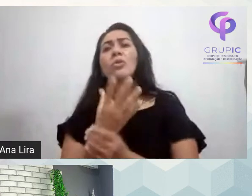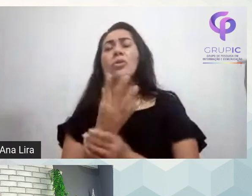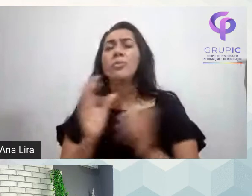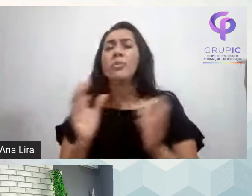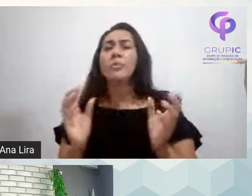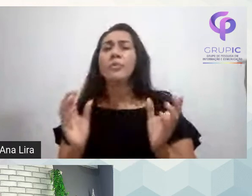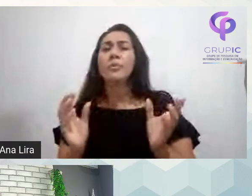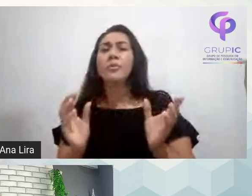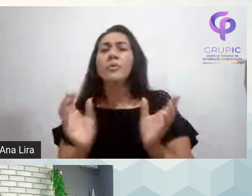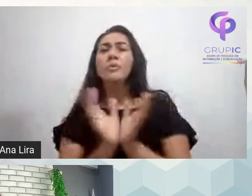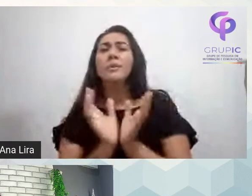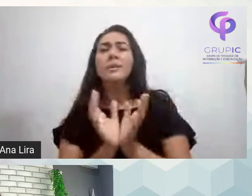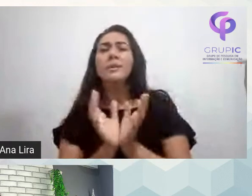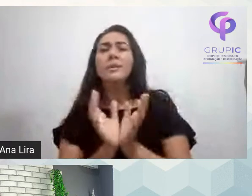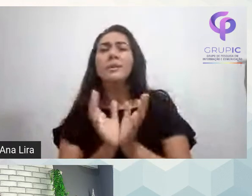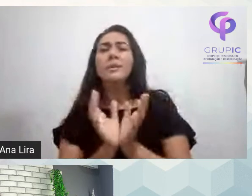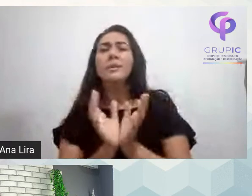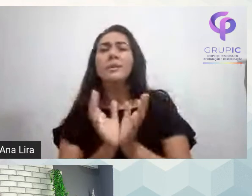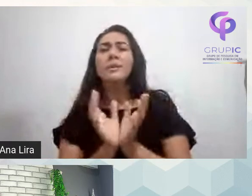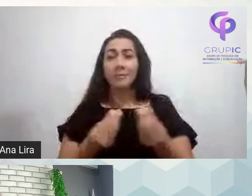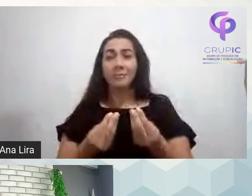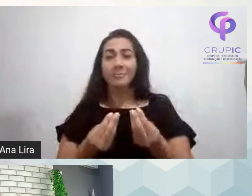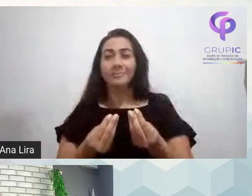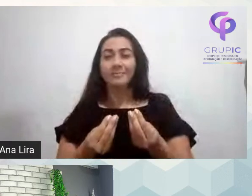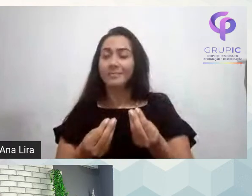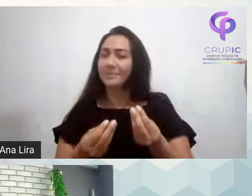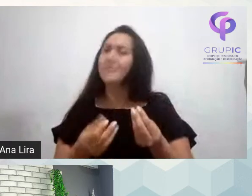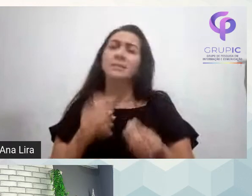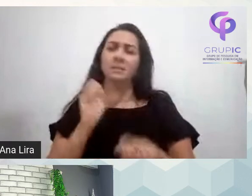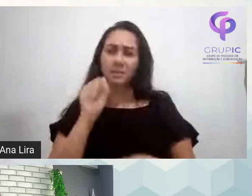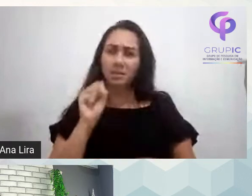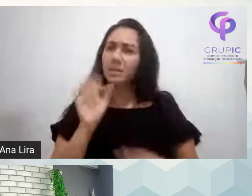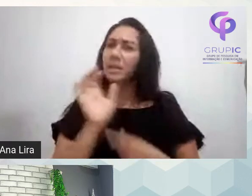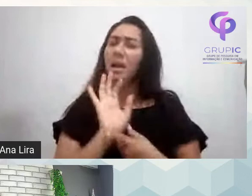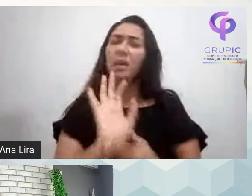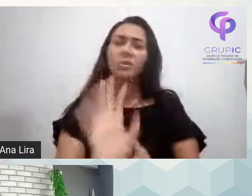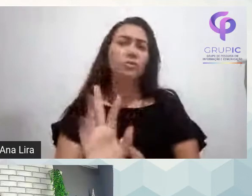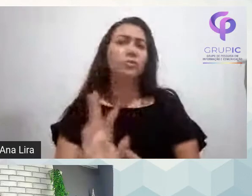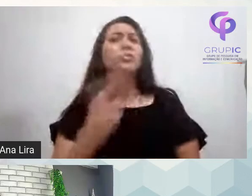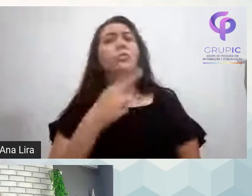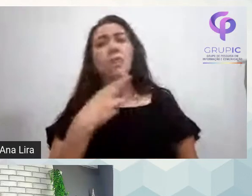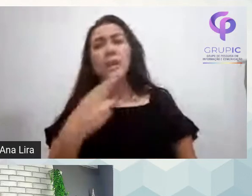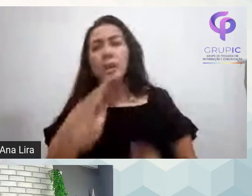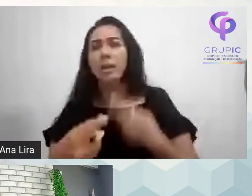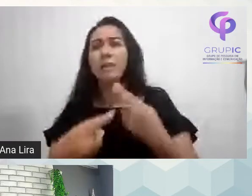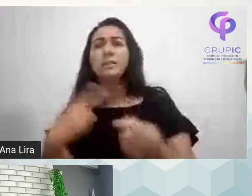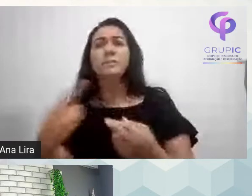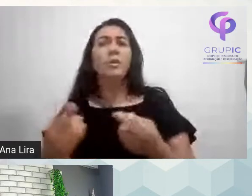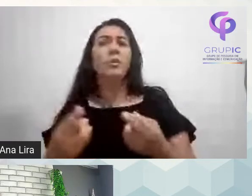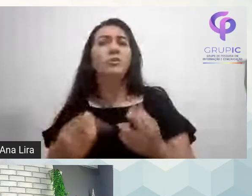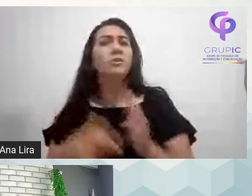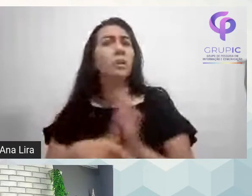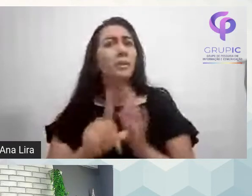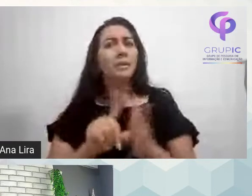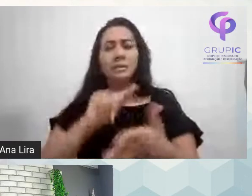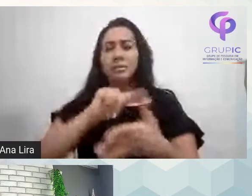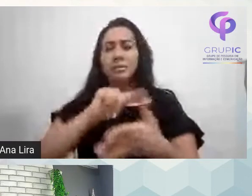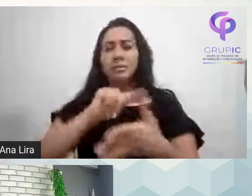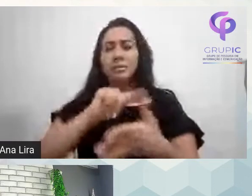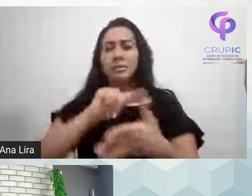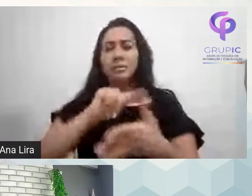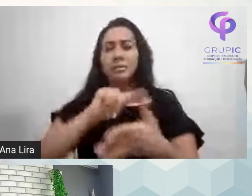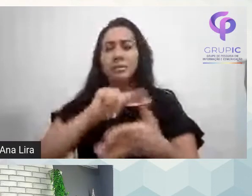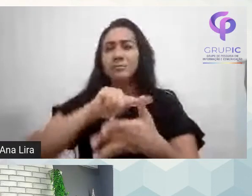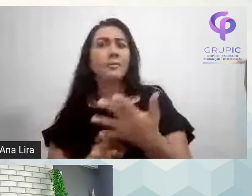precisamos de tantas pessoas, nós precisamos definir ali o estatuto, nós precisamos criar um CNPJ, o que